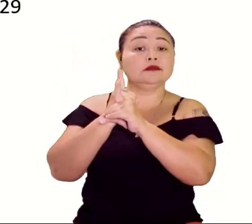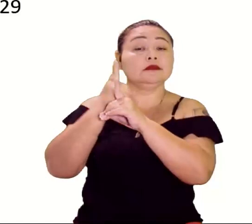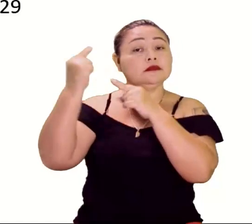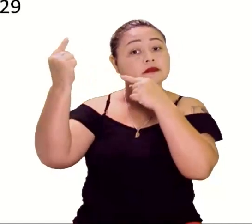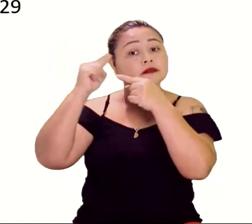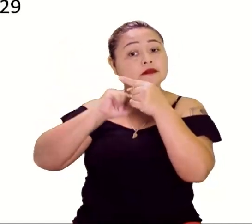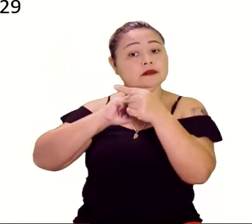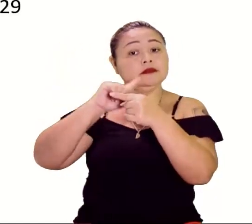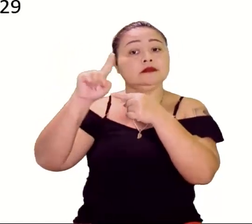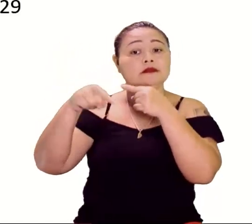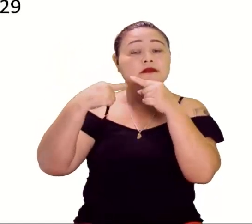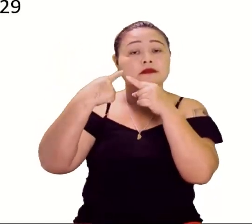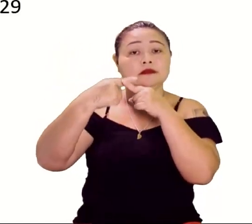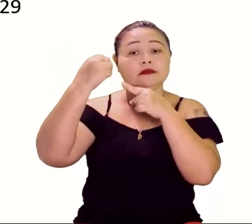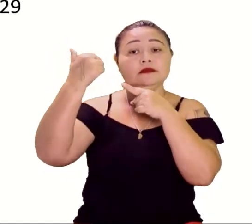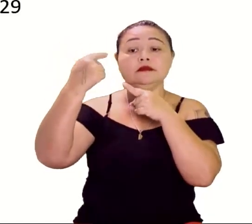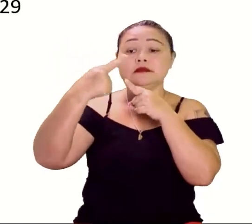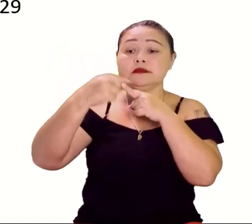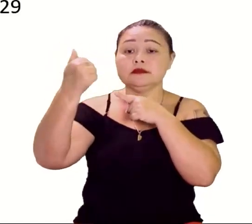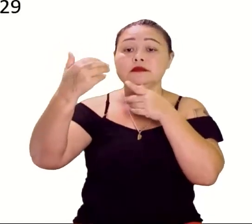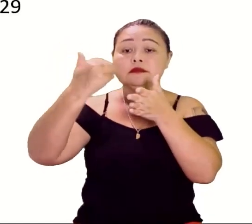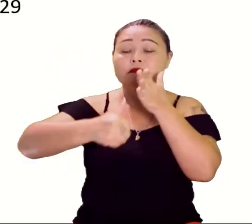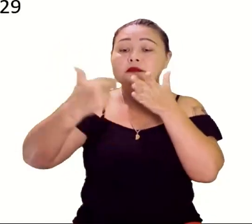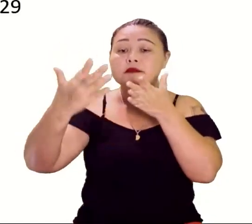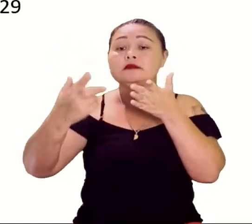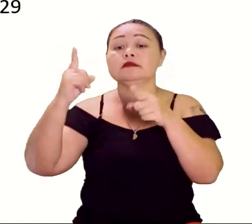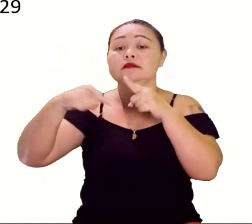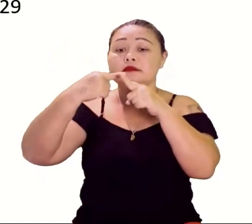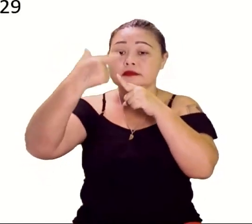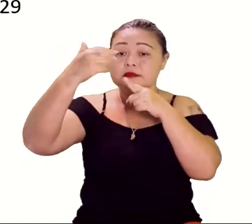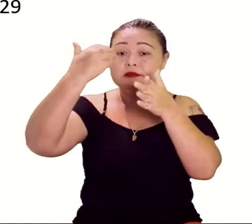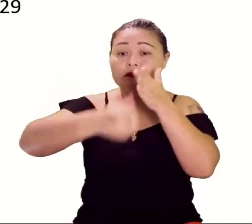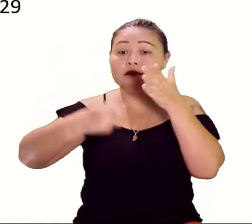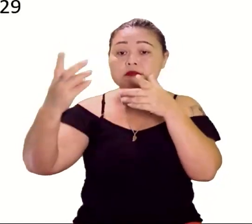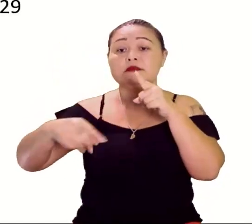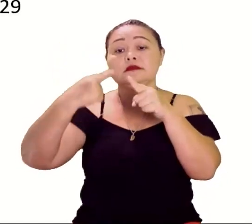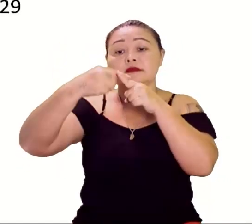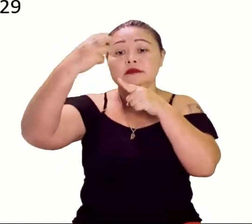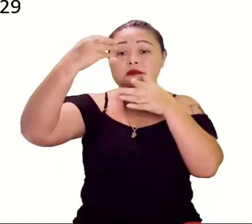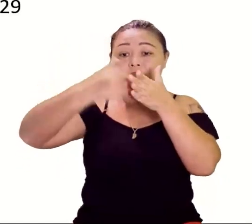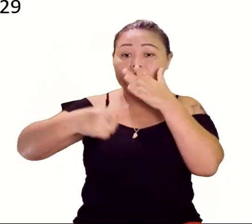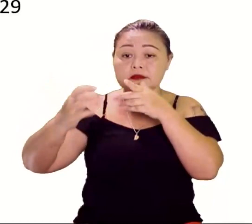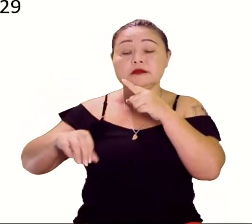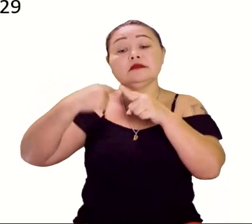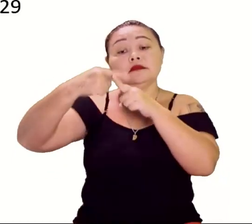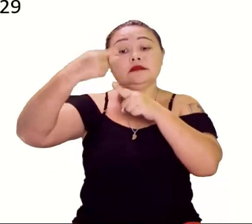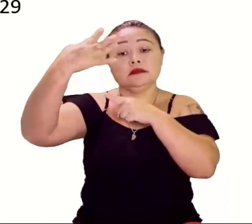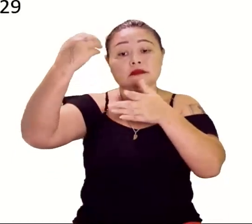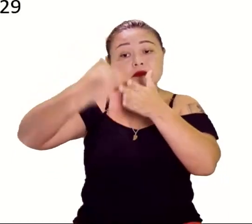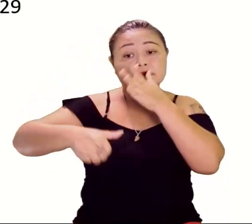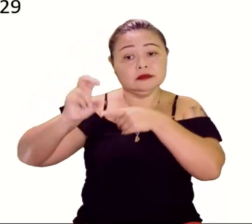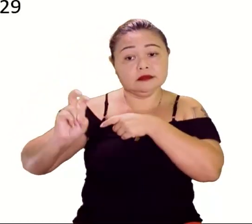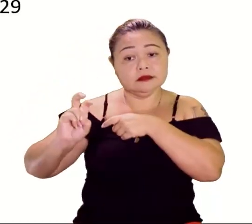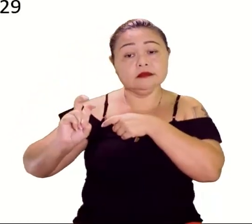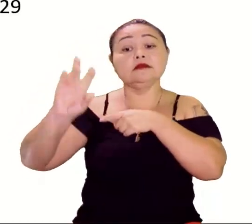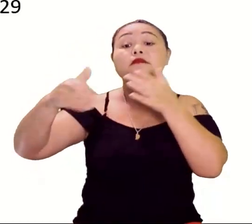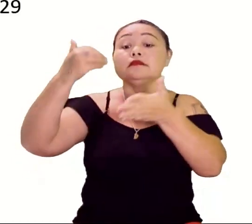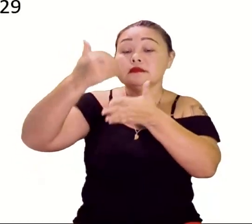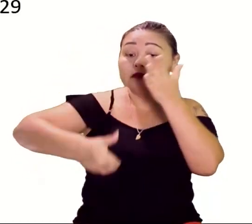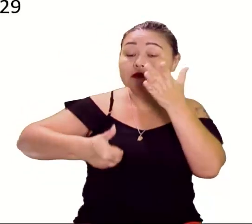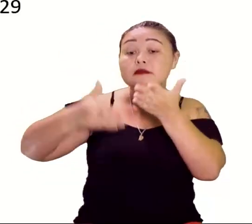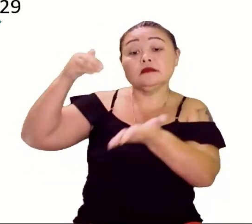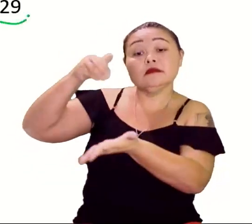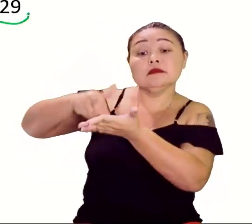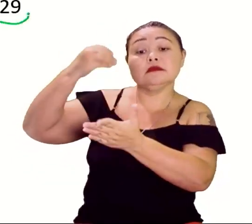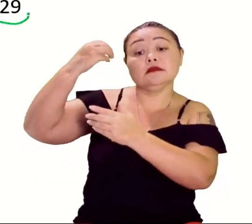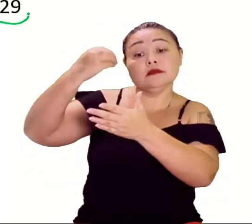lógica. Multiplica por 1 e tira 2, depois multiplica por 2 e tira 3, multiplica por 3 e tira 4, multiplica por 4 e tira 5,